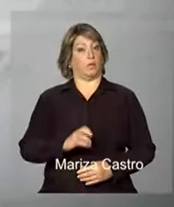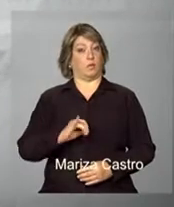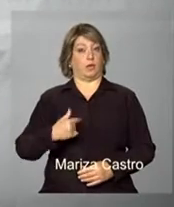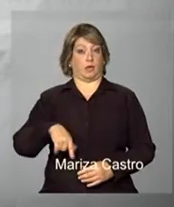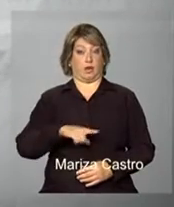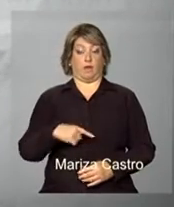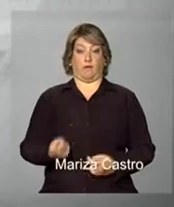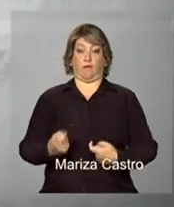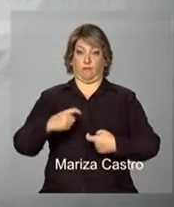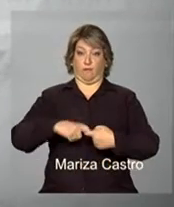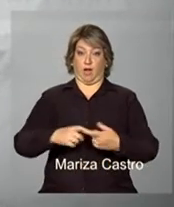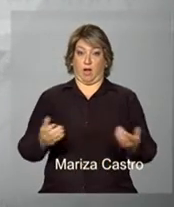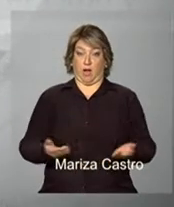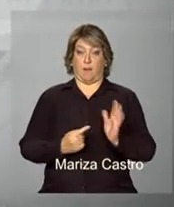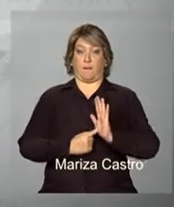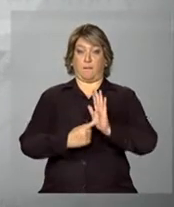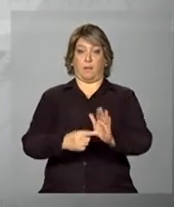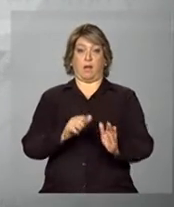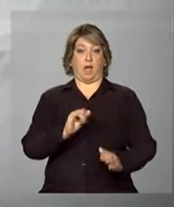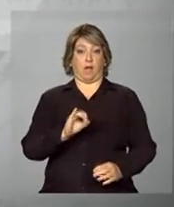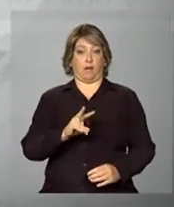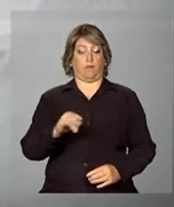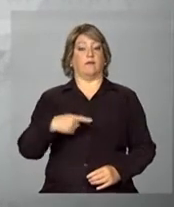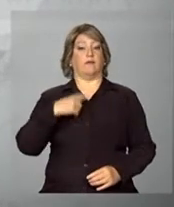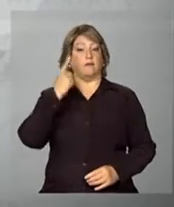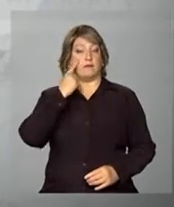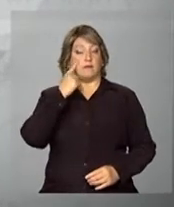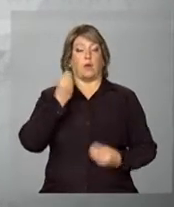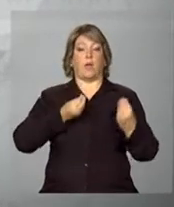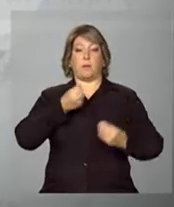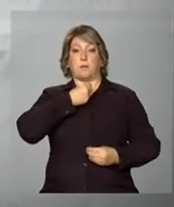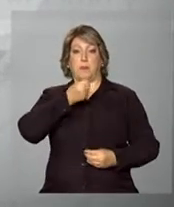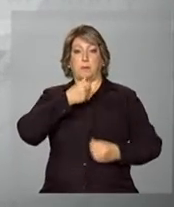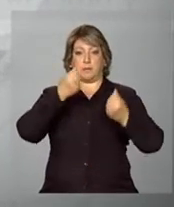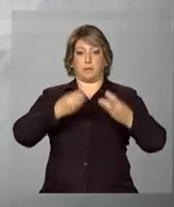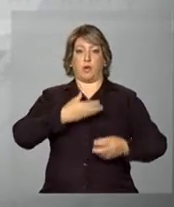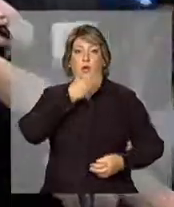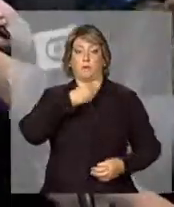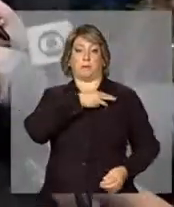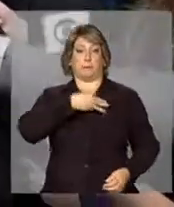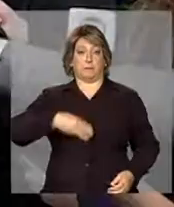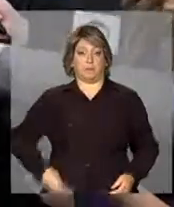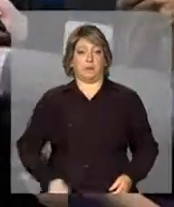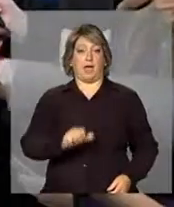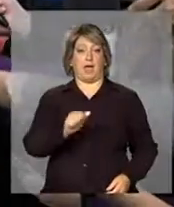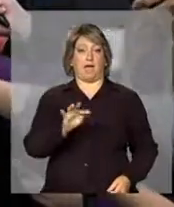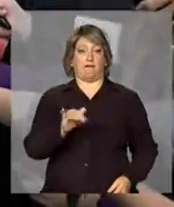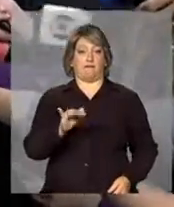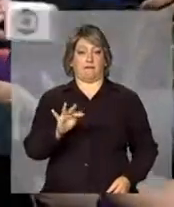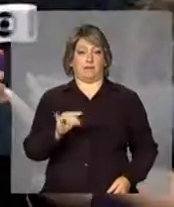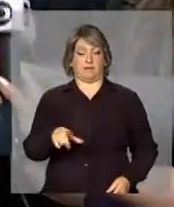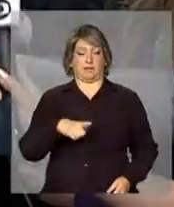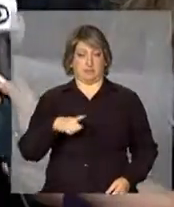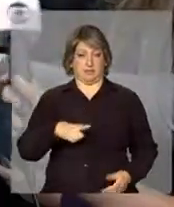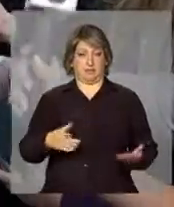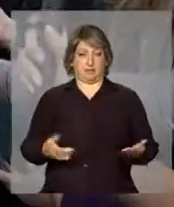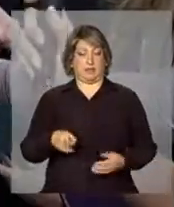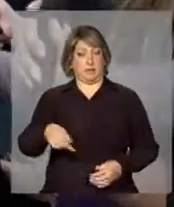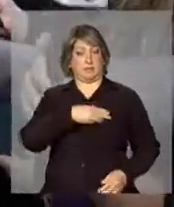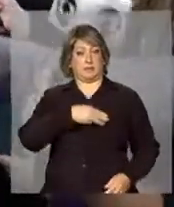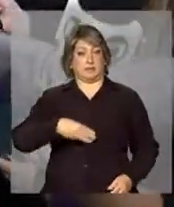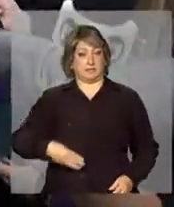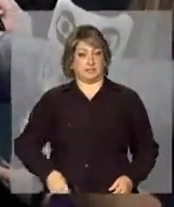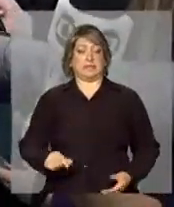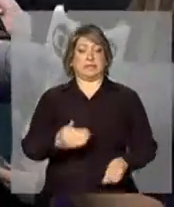Olá, interrompemos a programação para acompanhar entrevista do ministro Guilherme Afif Domingos, ministro